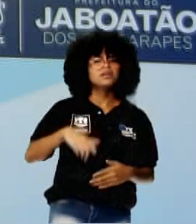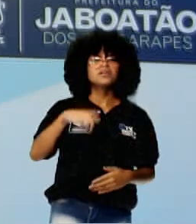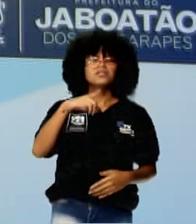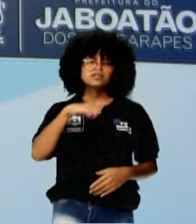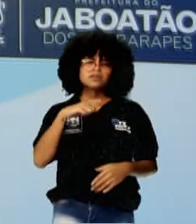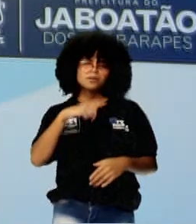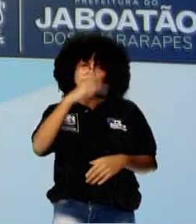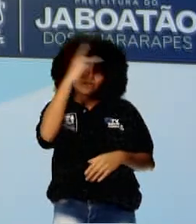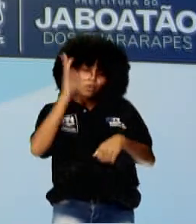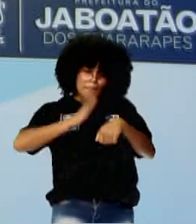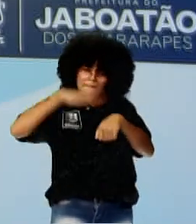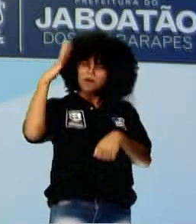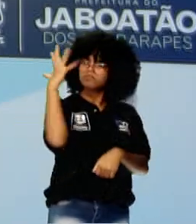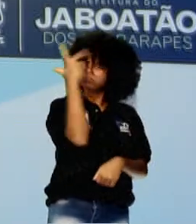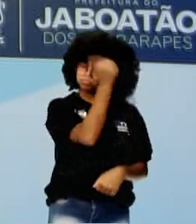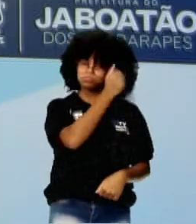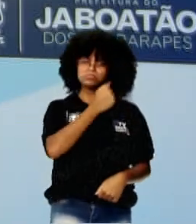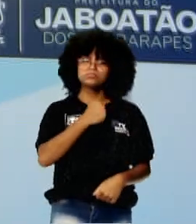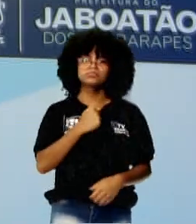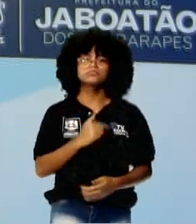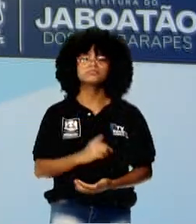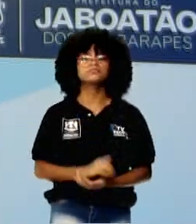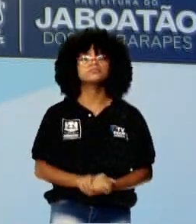existe alguém mais bela do que eu?